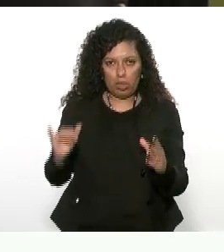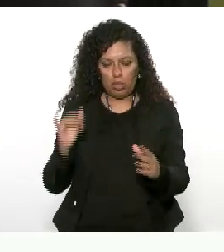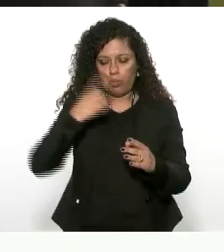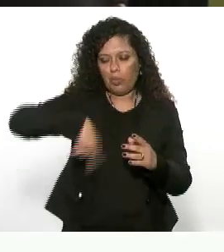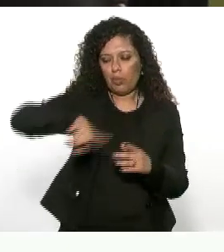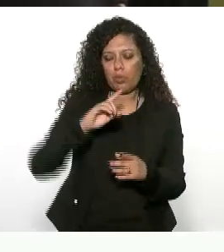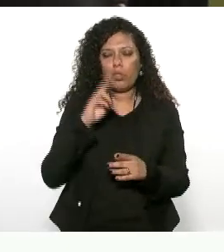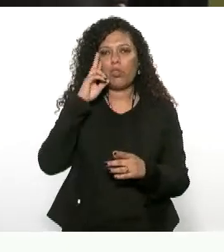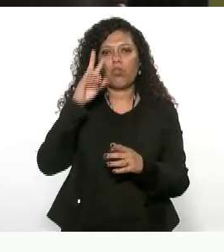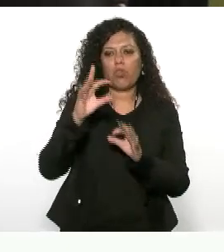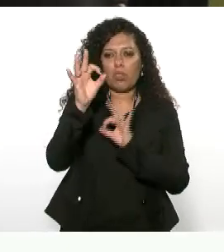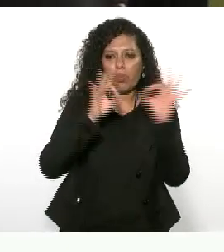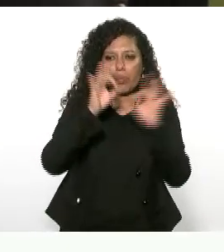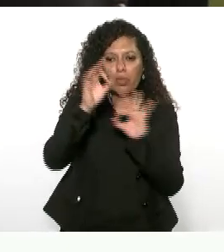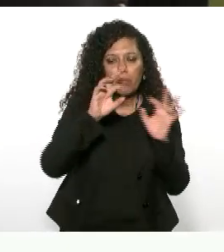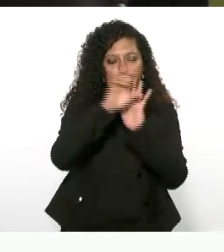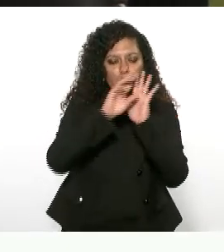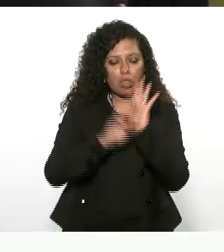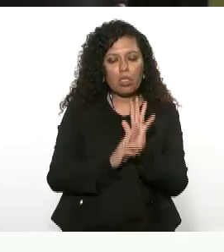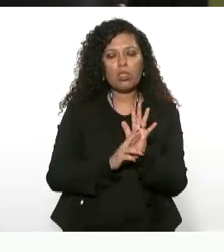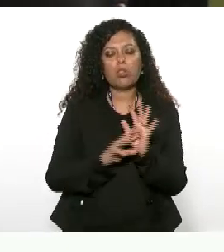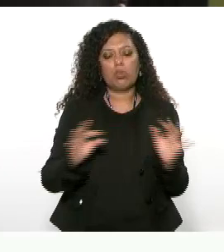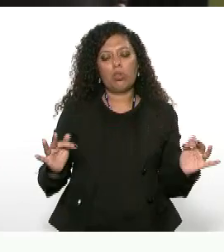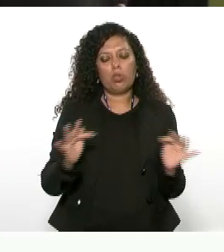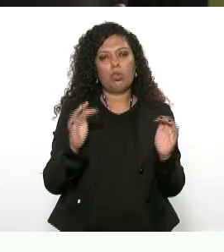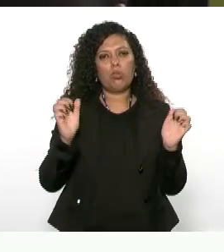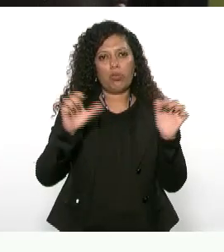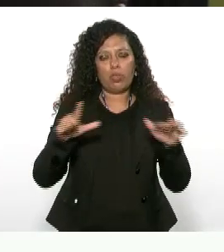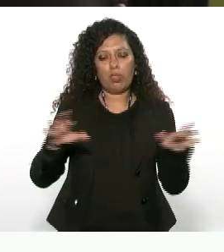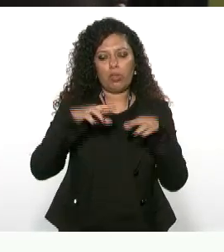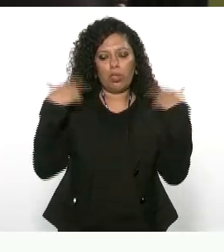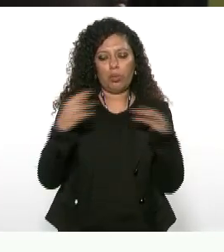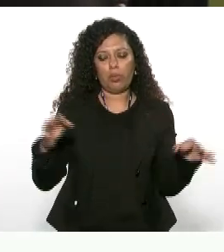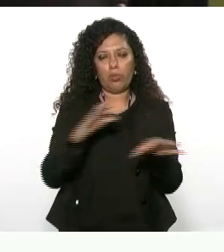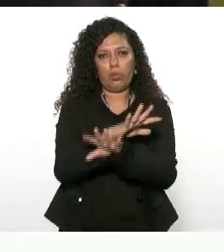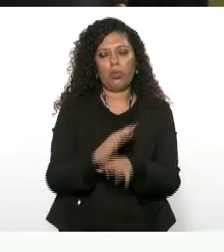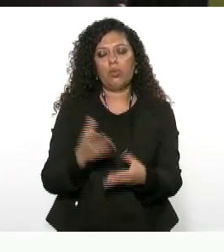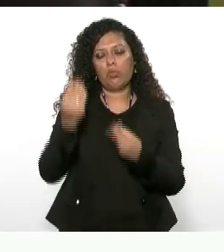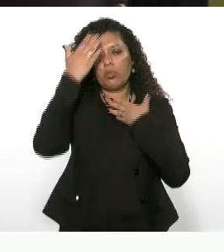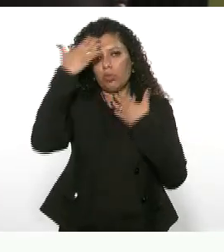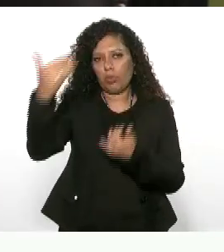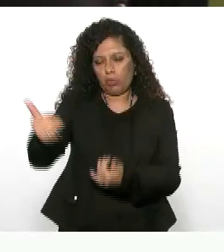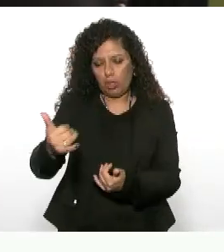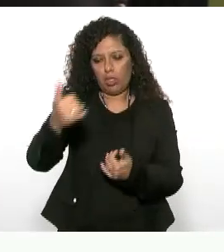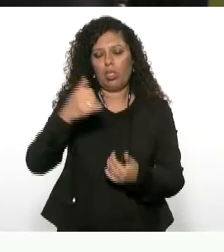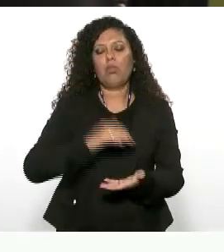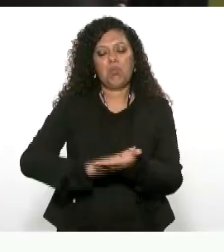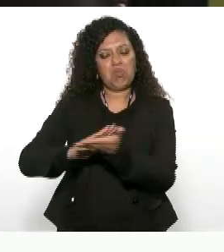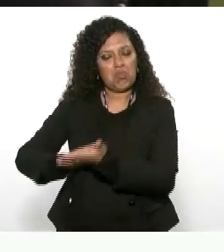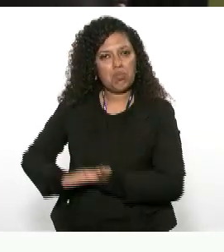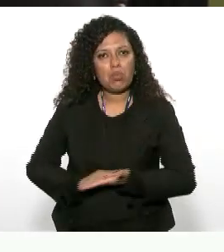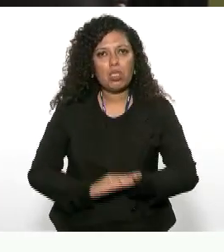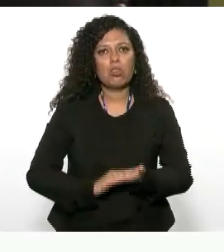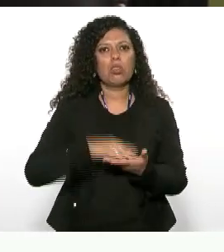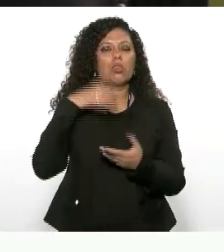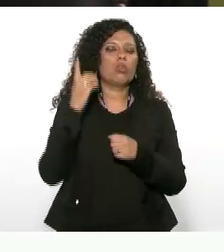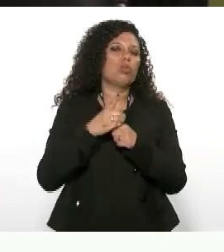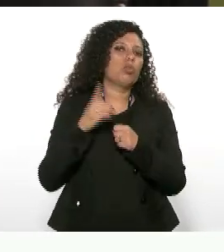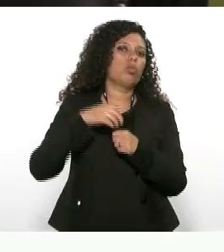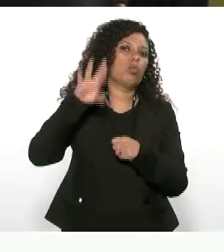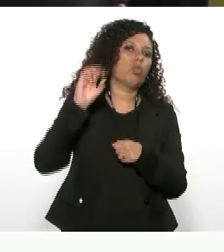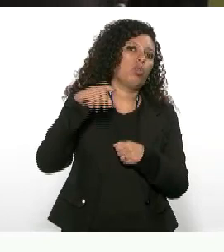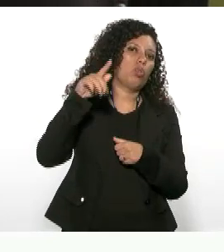possamos, ao final, produzir um relatório conclusivo dessa audiência. Tá? Muito obrigada. Nossos cumprimentos ao doutor